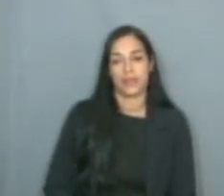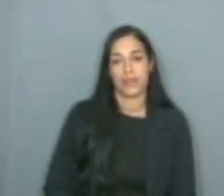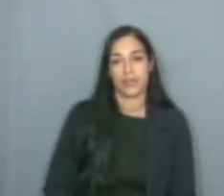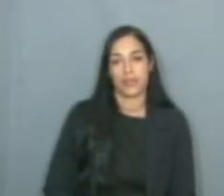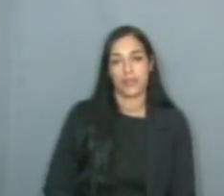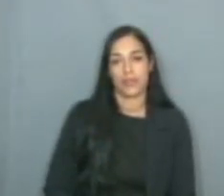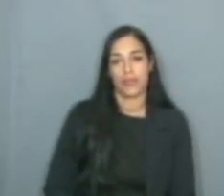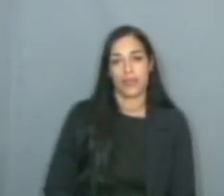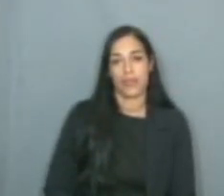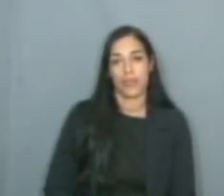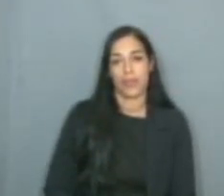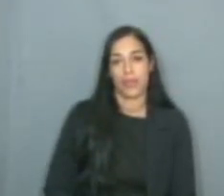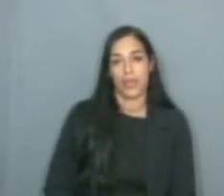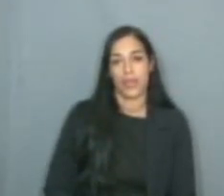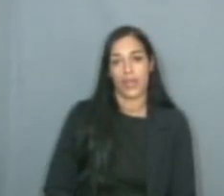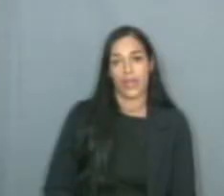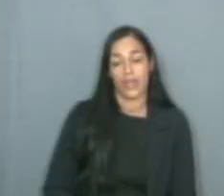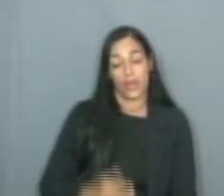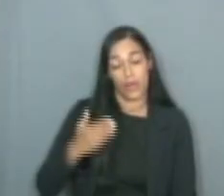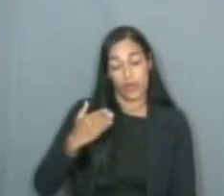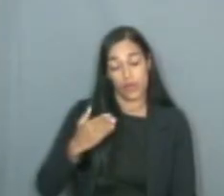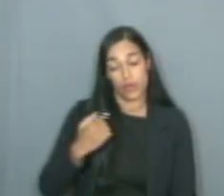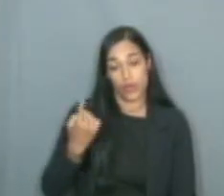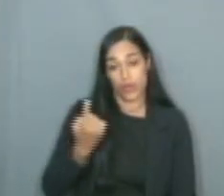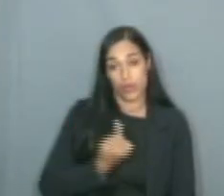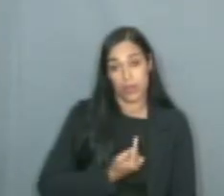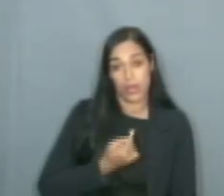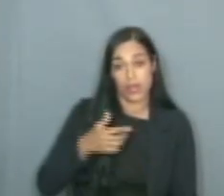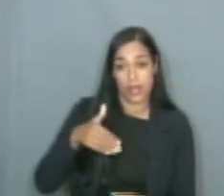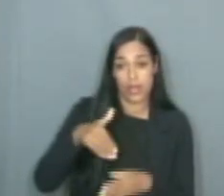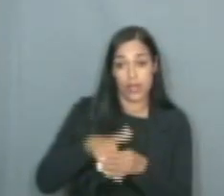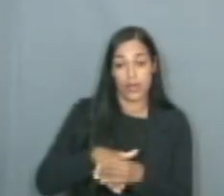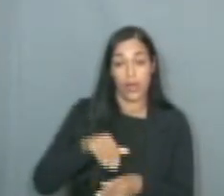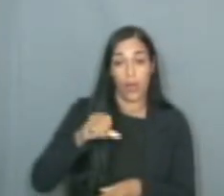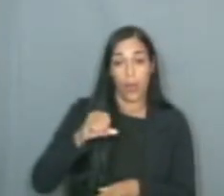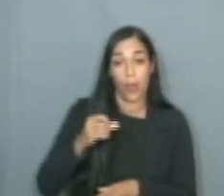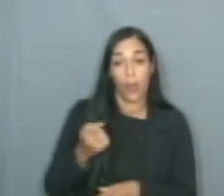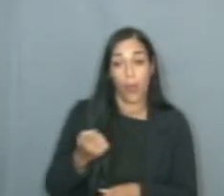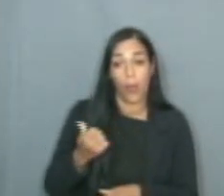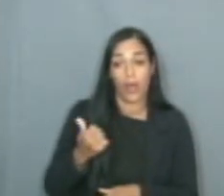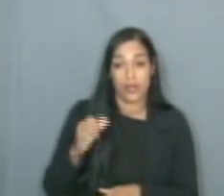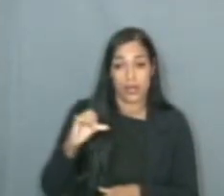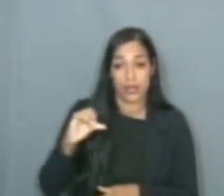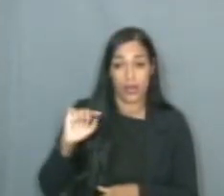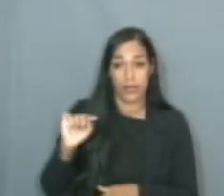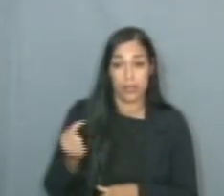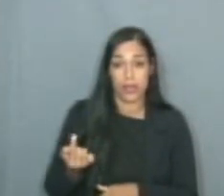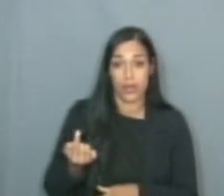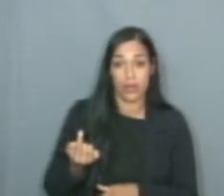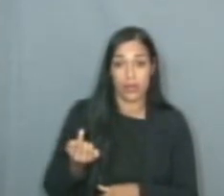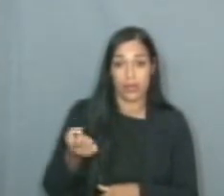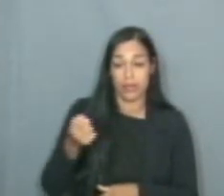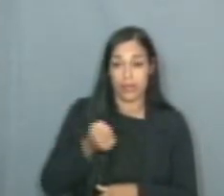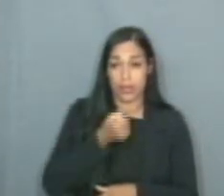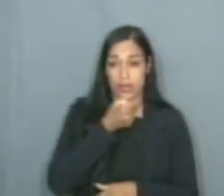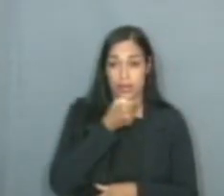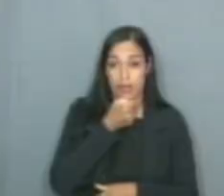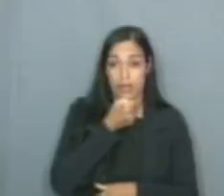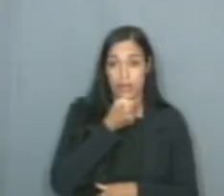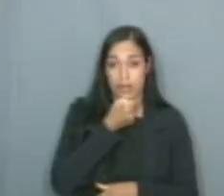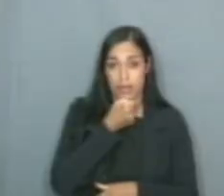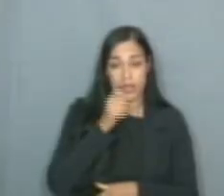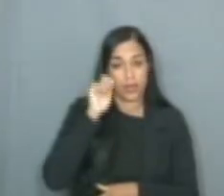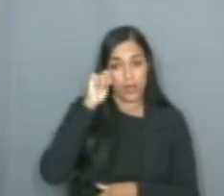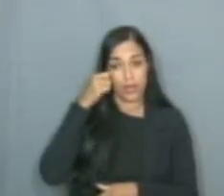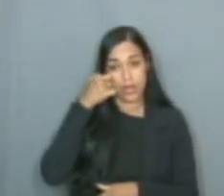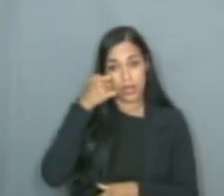Eu vou fazer um recorte diante dos meus eleitores, quase 9.000 eleitores me colocaram aqui nesse microfone. Metade deles são